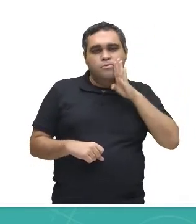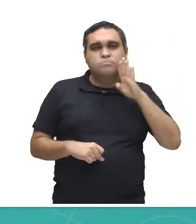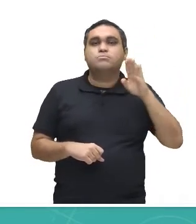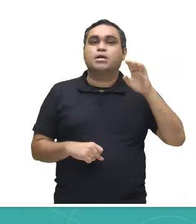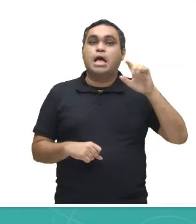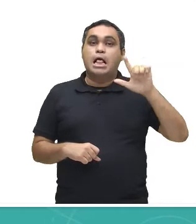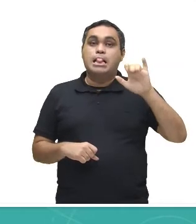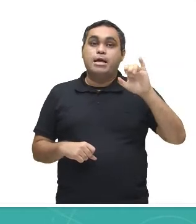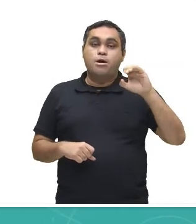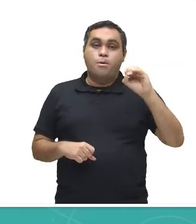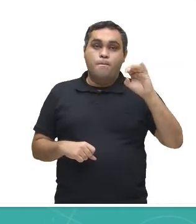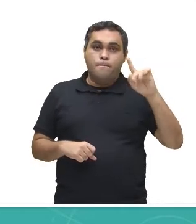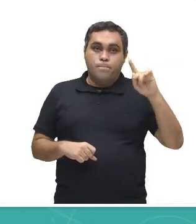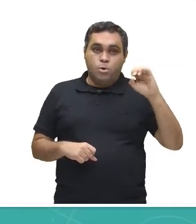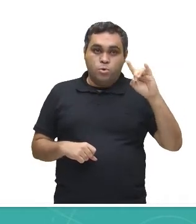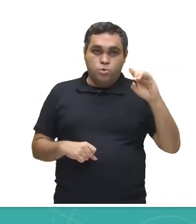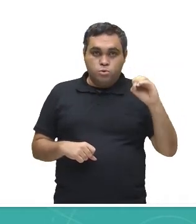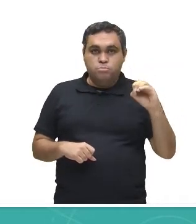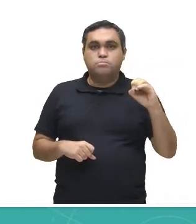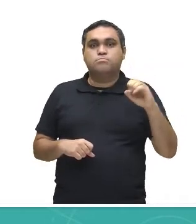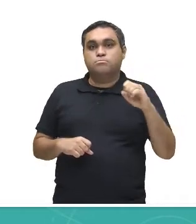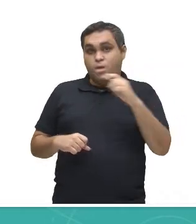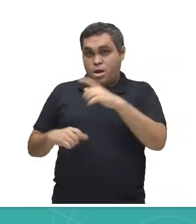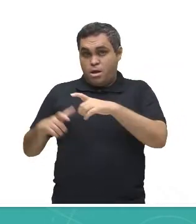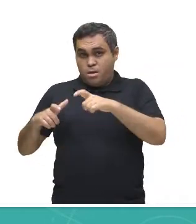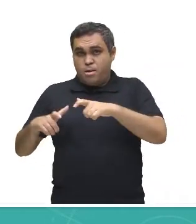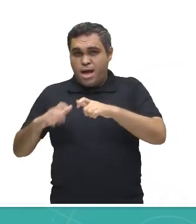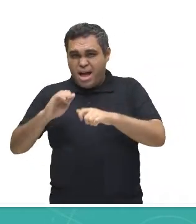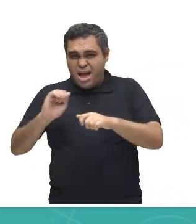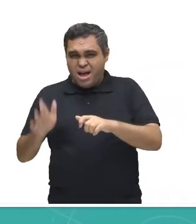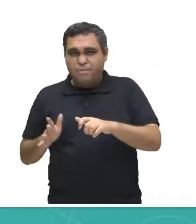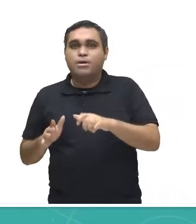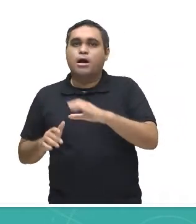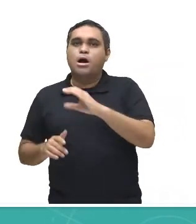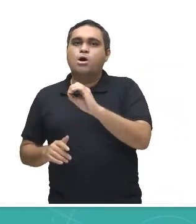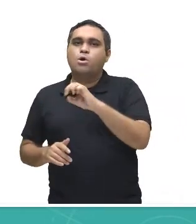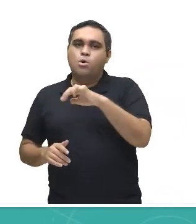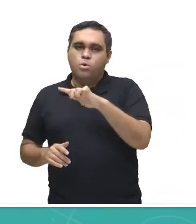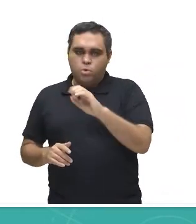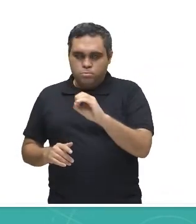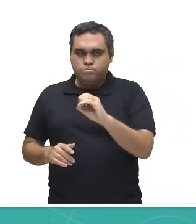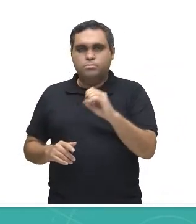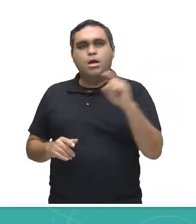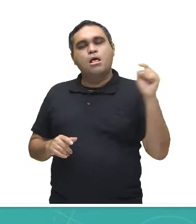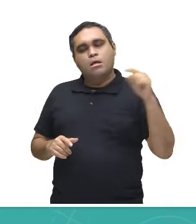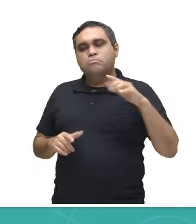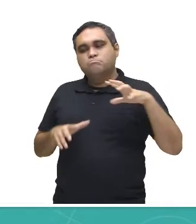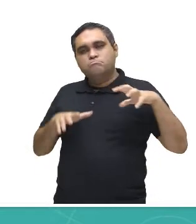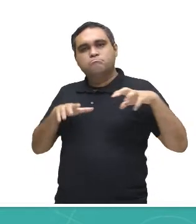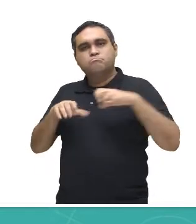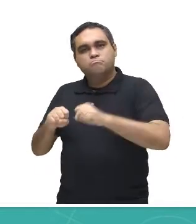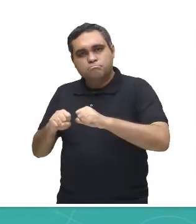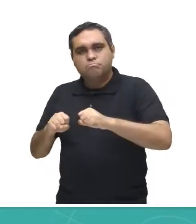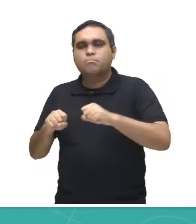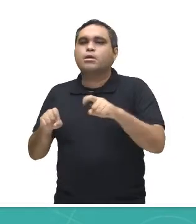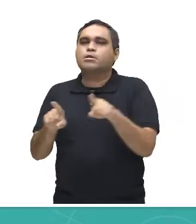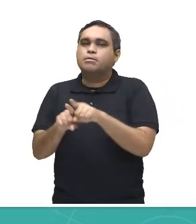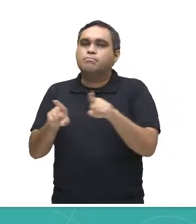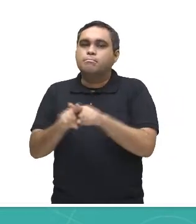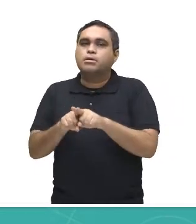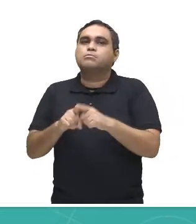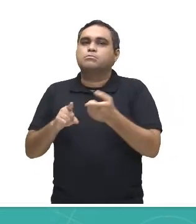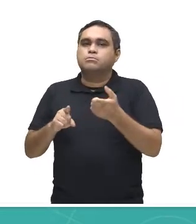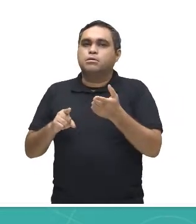riqueza incalculável em borracha e marfim. Lembrando que a extração do marfim é cruel, porque significa a morte, né, dos pobres